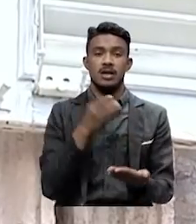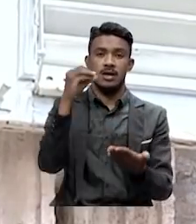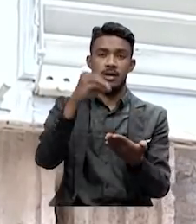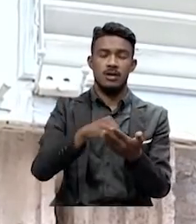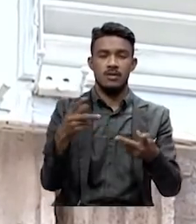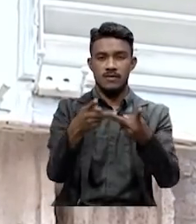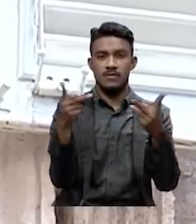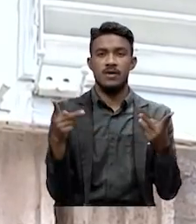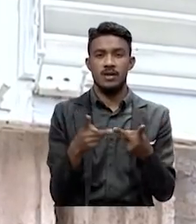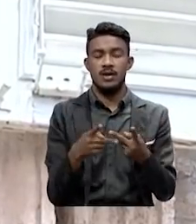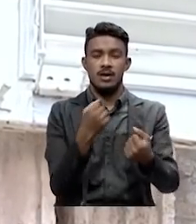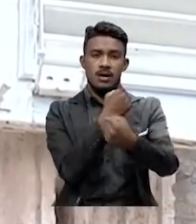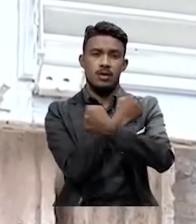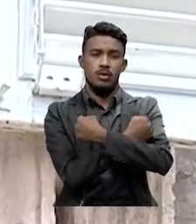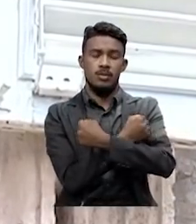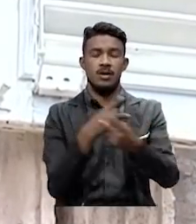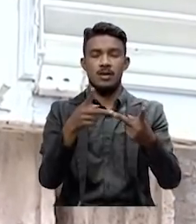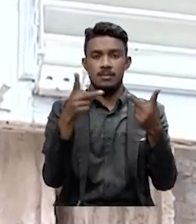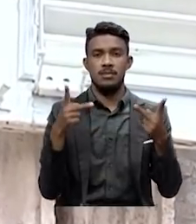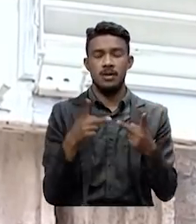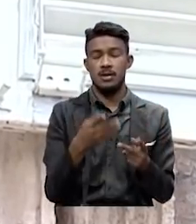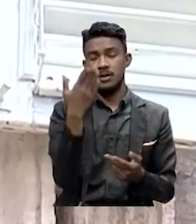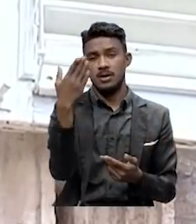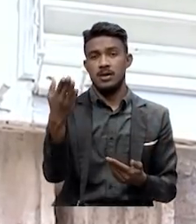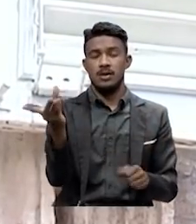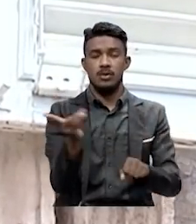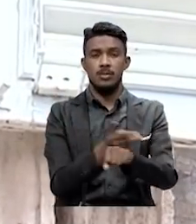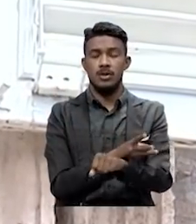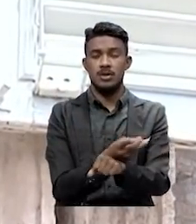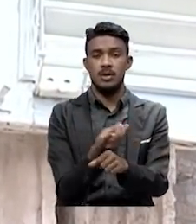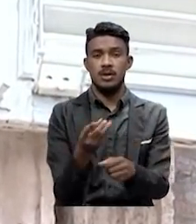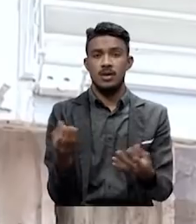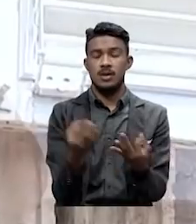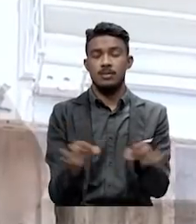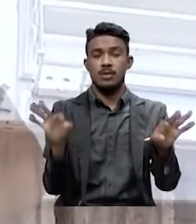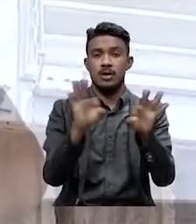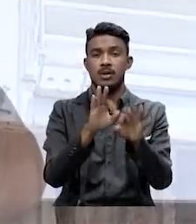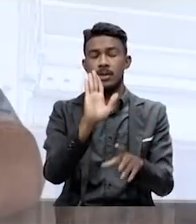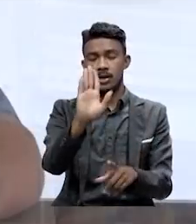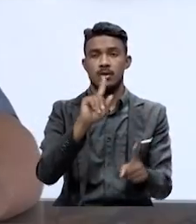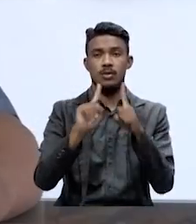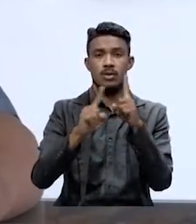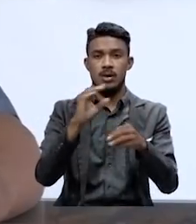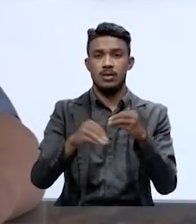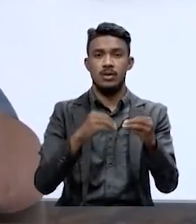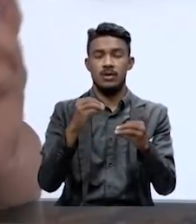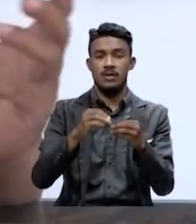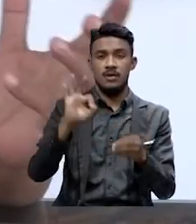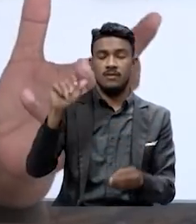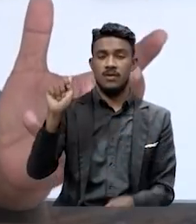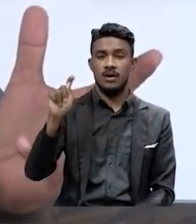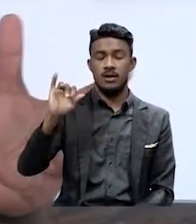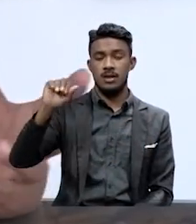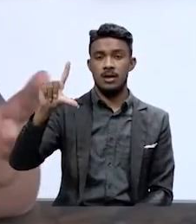ambiente adome ambiente no nia dokumen tira nebe importante ma kenia kualia kona ba fratelli tutte ene kat